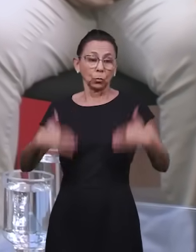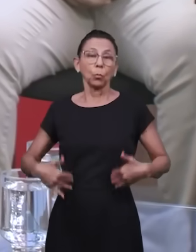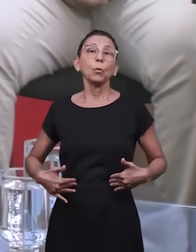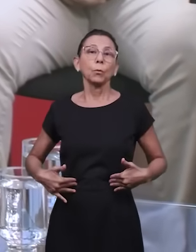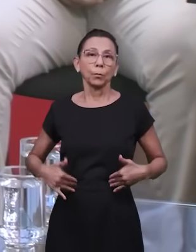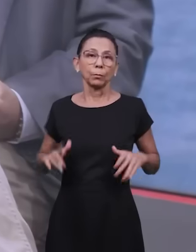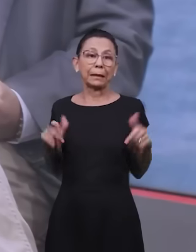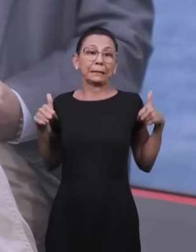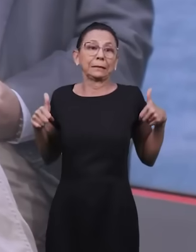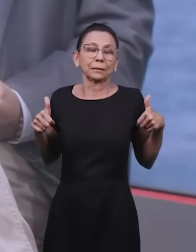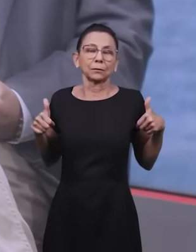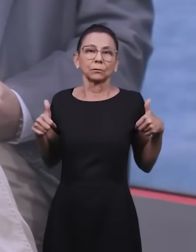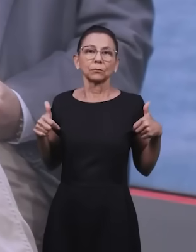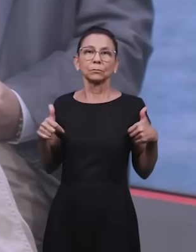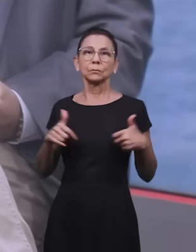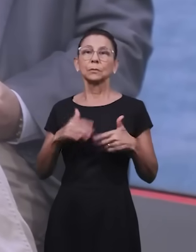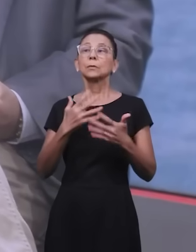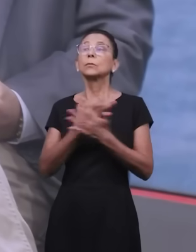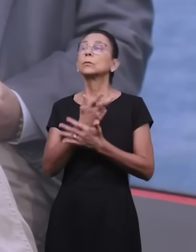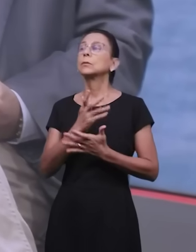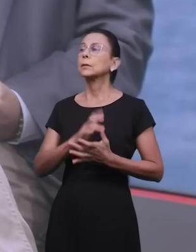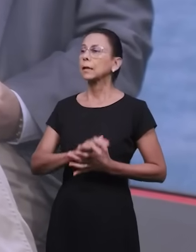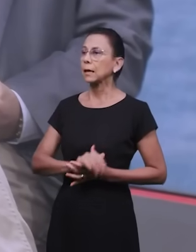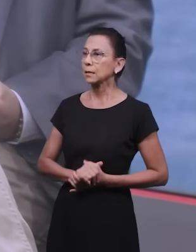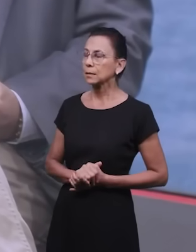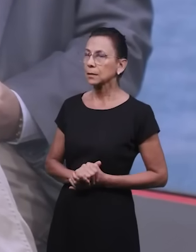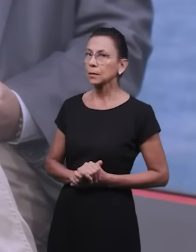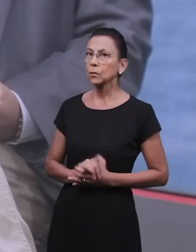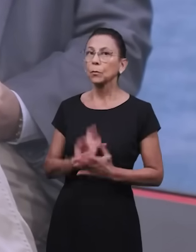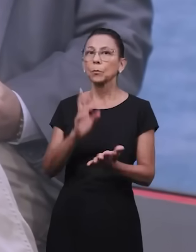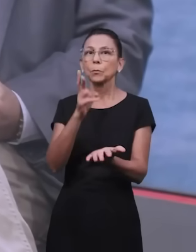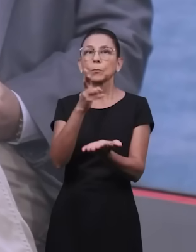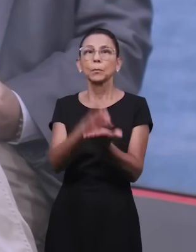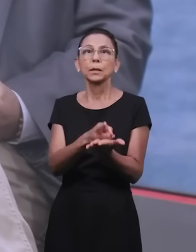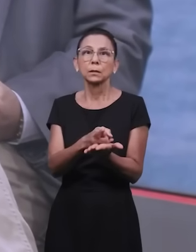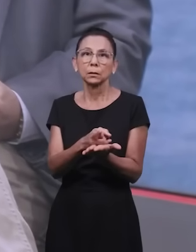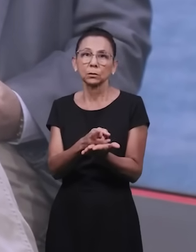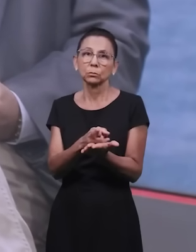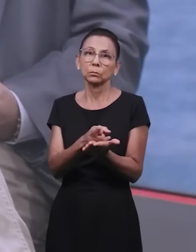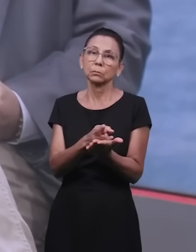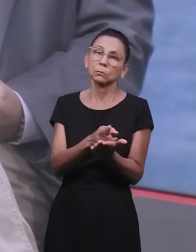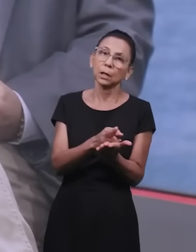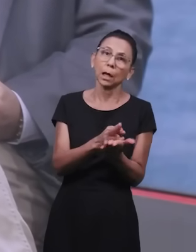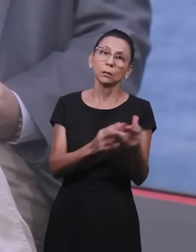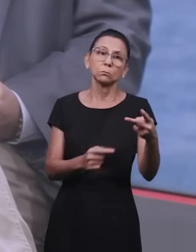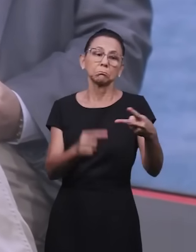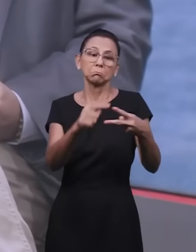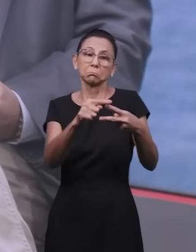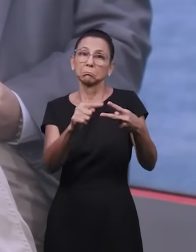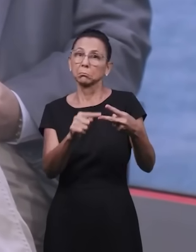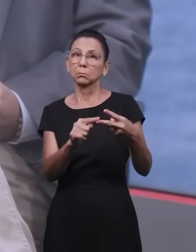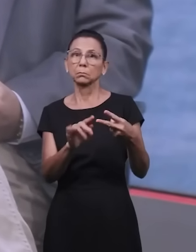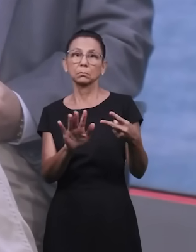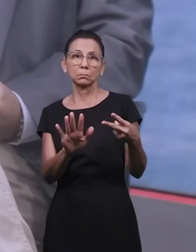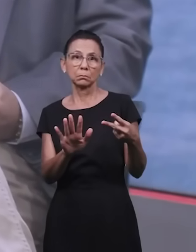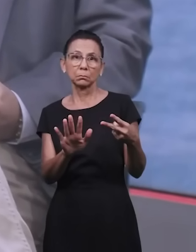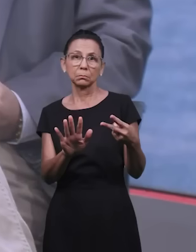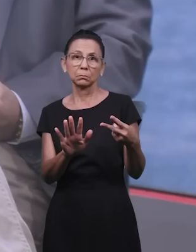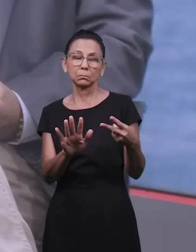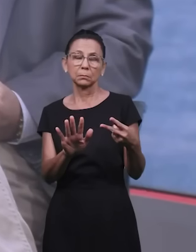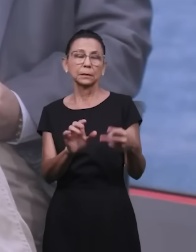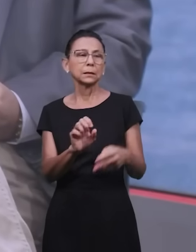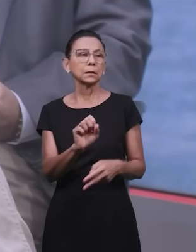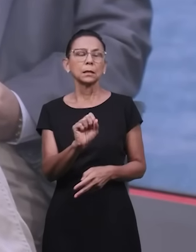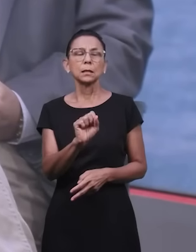também, ela se dá exatamente como um reflexo de uma ou da outra maneira a algo que se